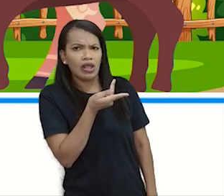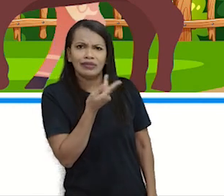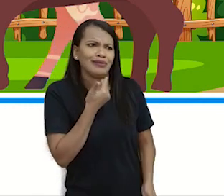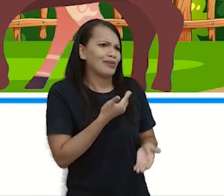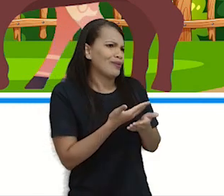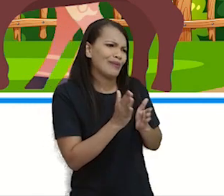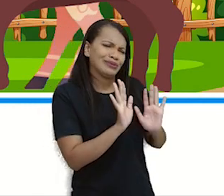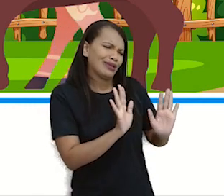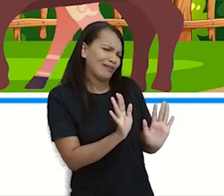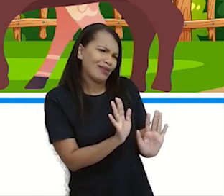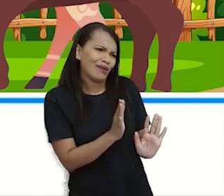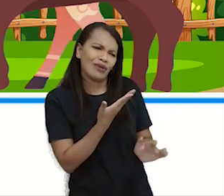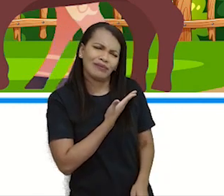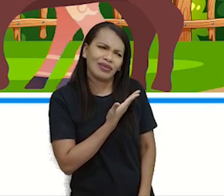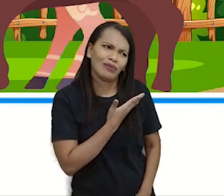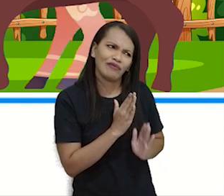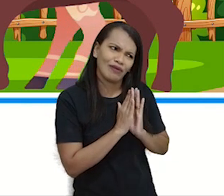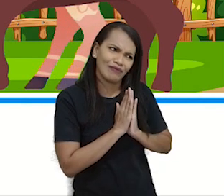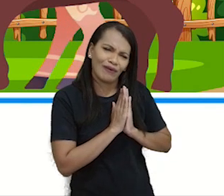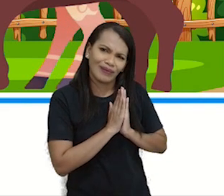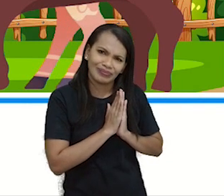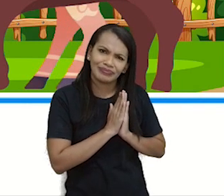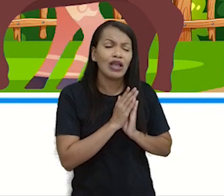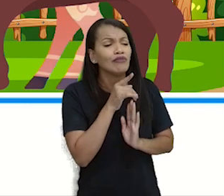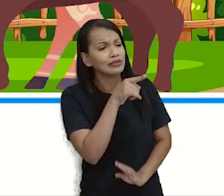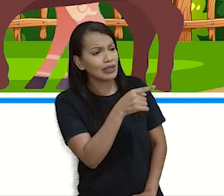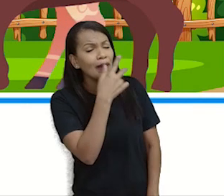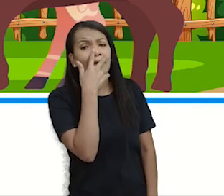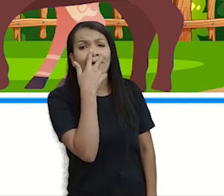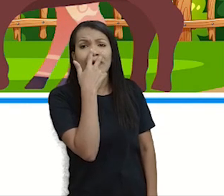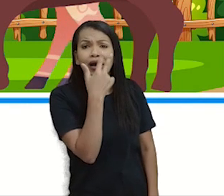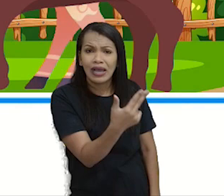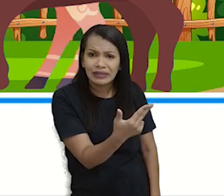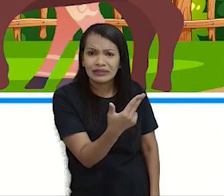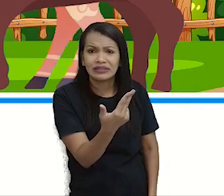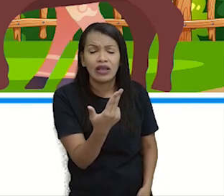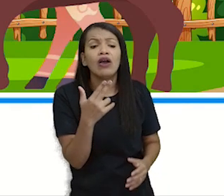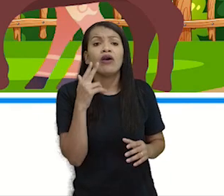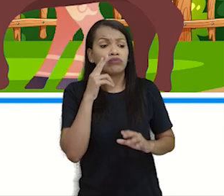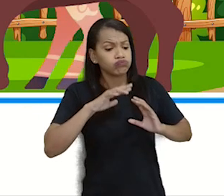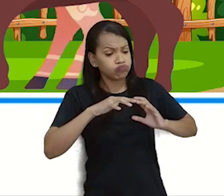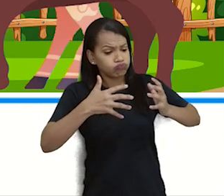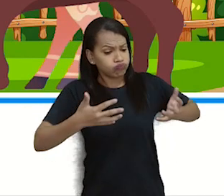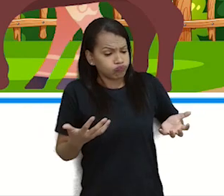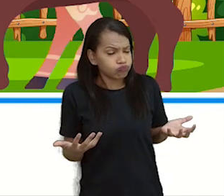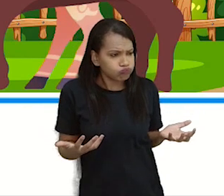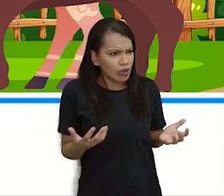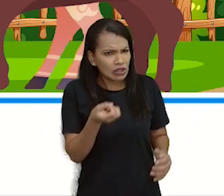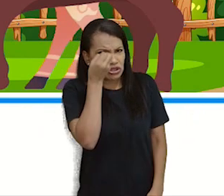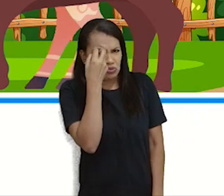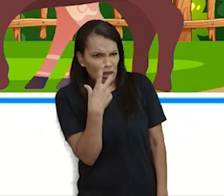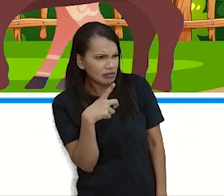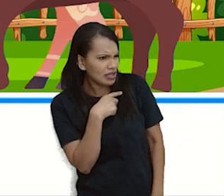começa com isso, amigo. Você parece ser muito robusto e esperto. Você tem